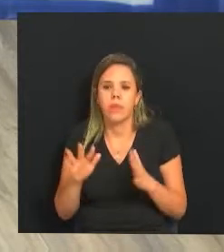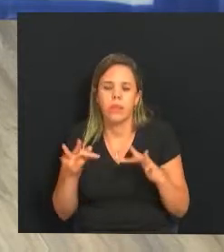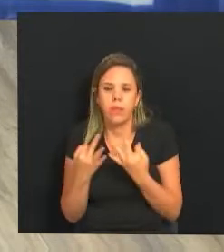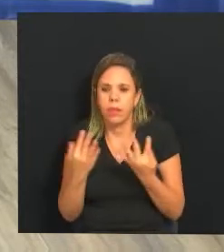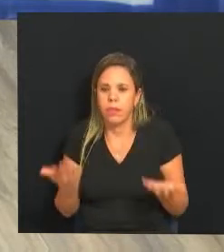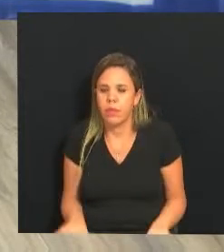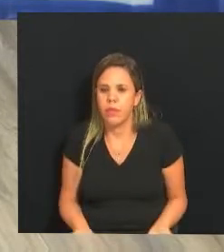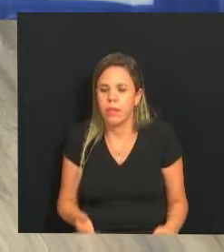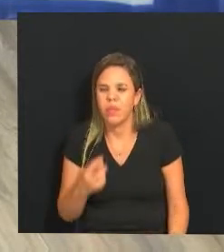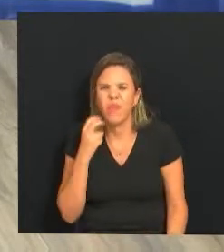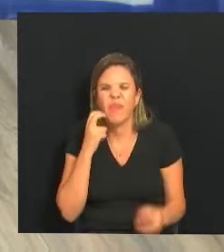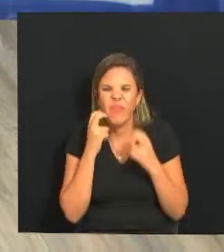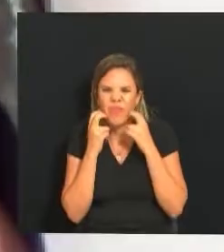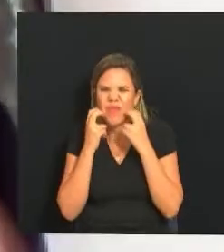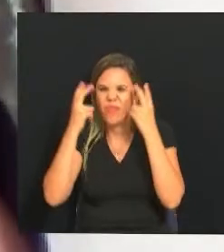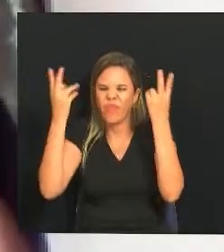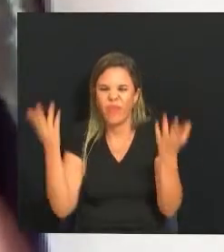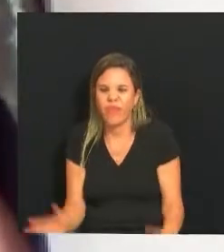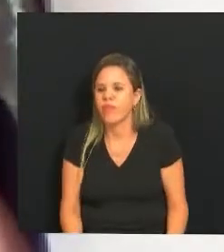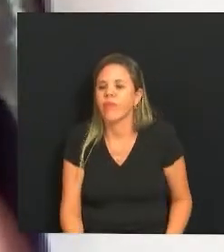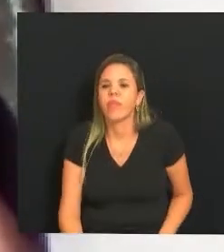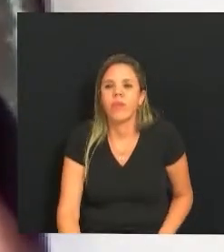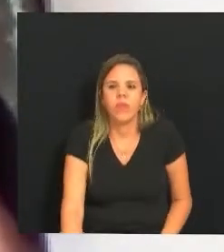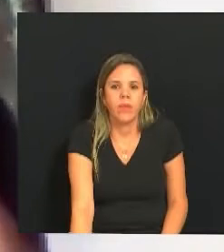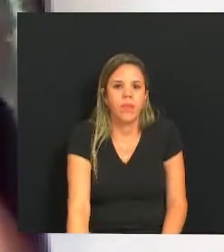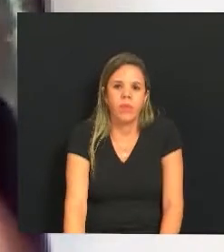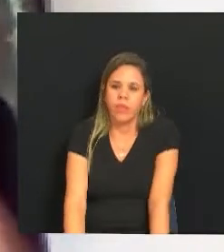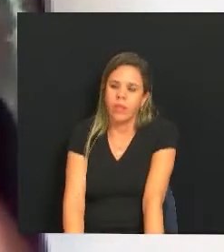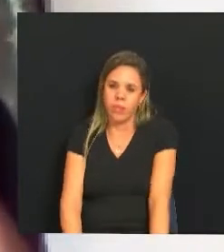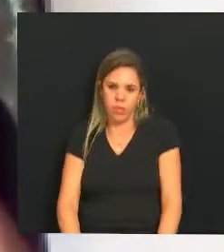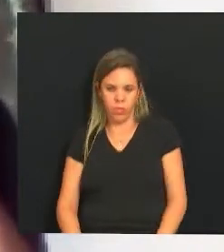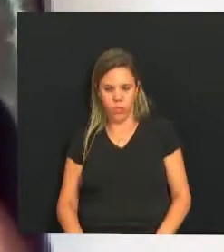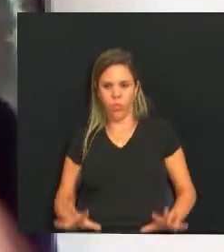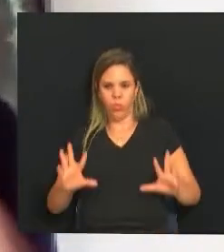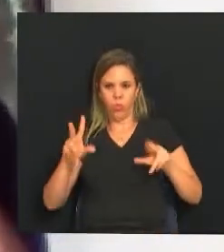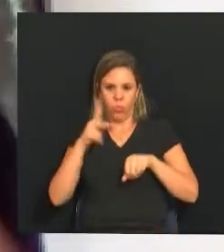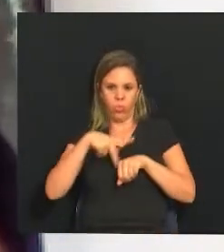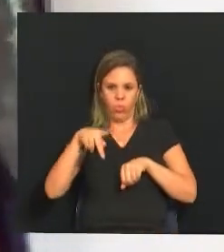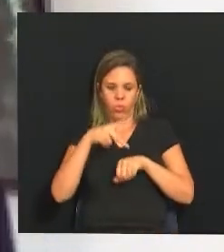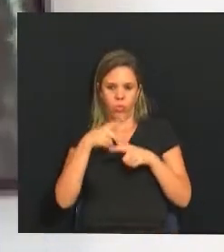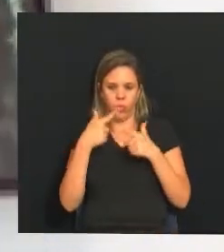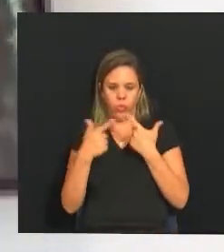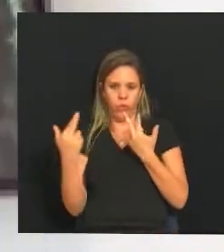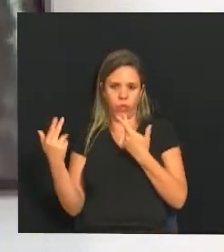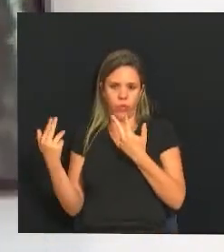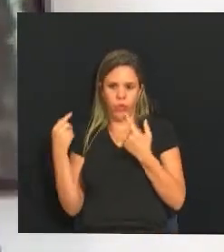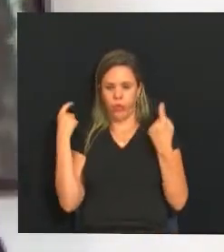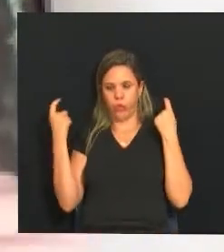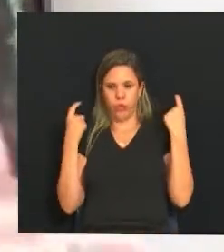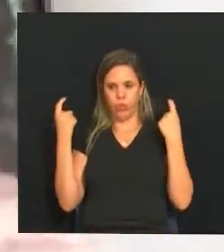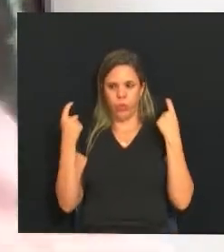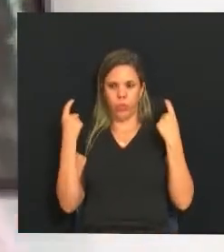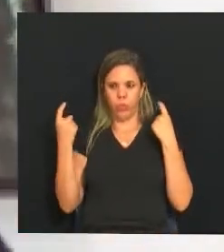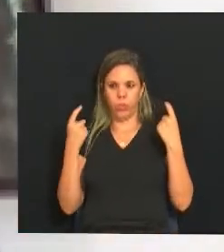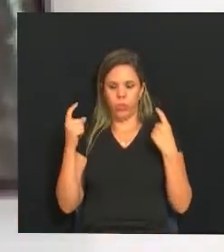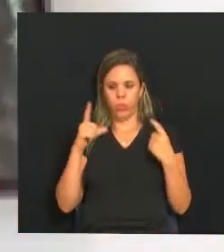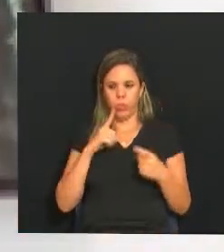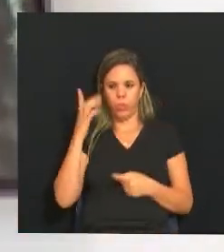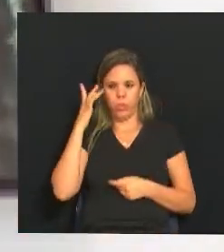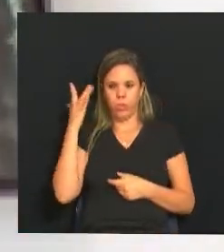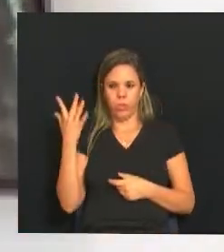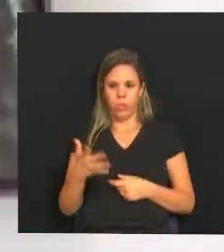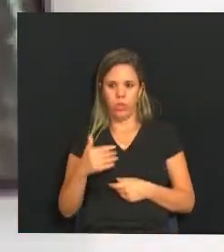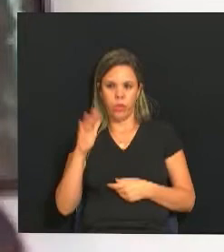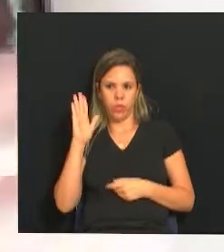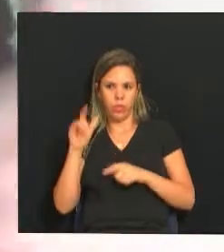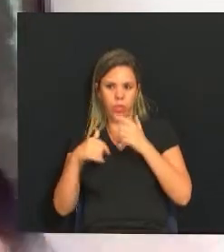Que vergonha para a gente, né? Mas eu acho que essa é uma realidade de todos os países, né? Acho que realmente é preocupante. Eu acho que tem países que estão um pouco